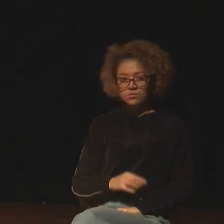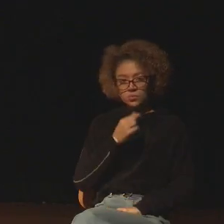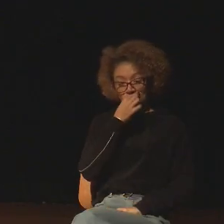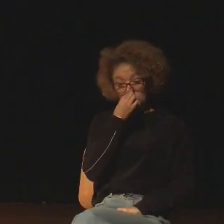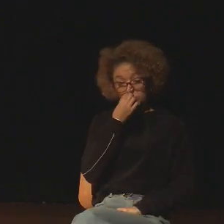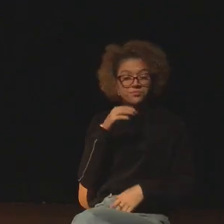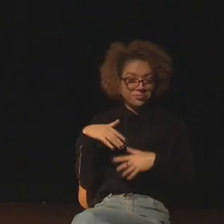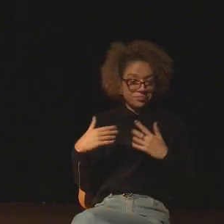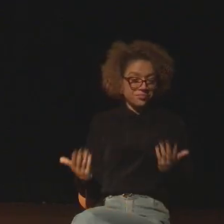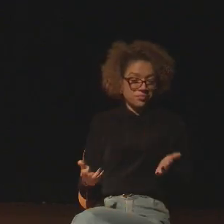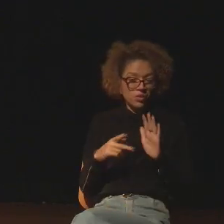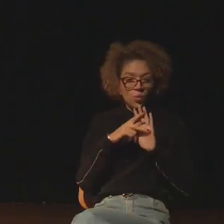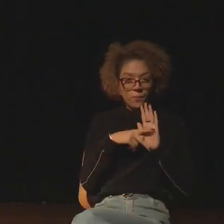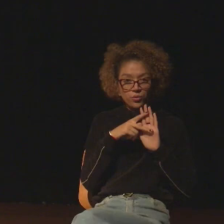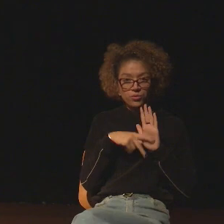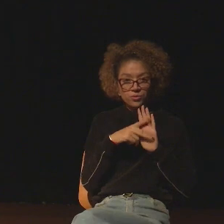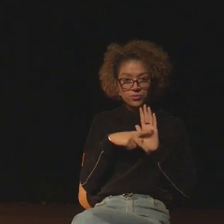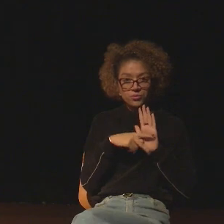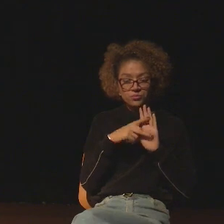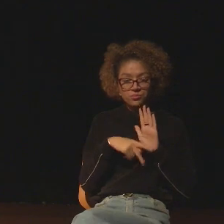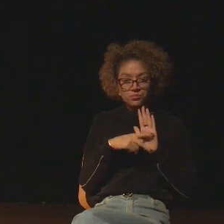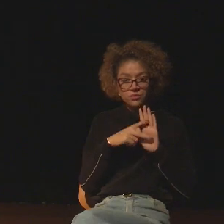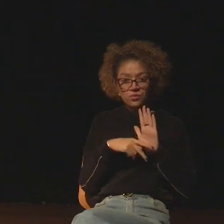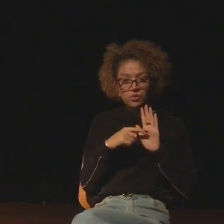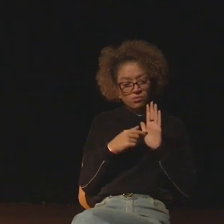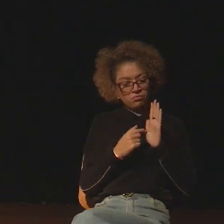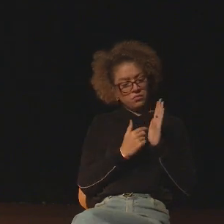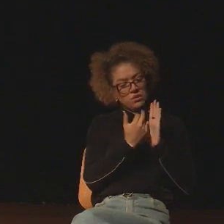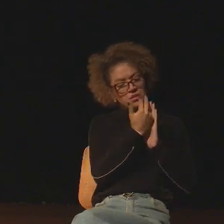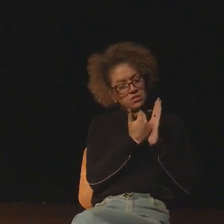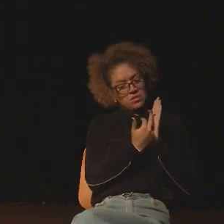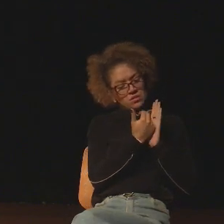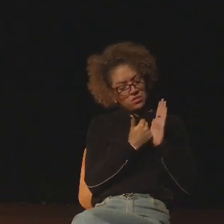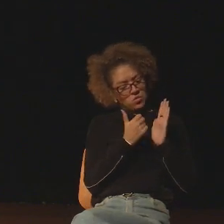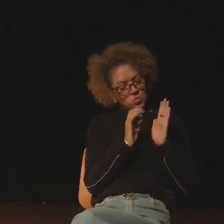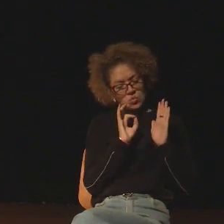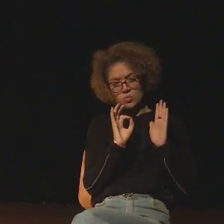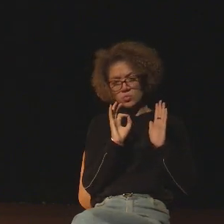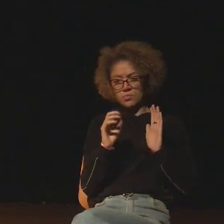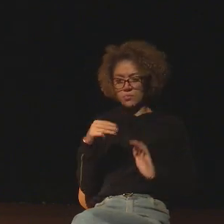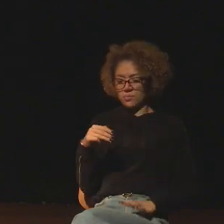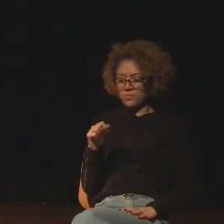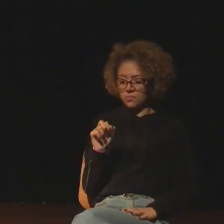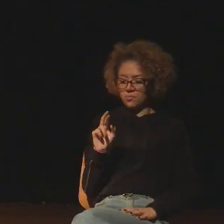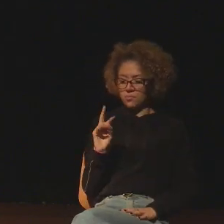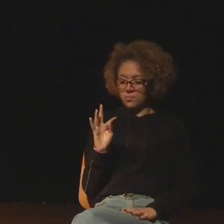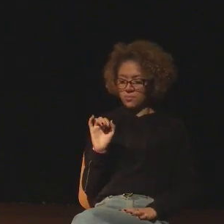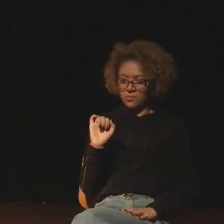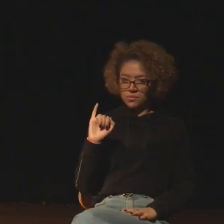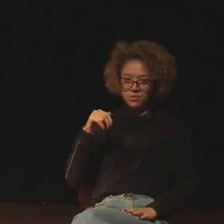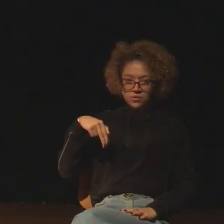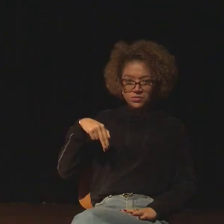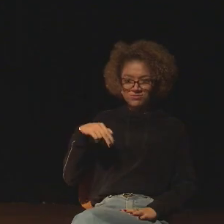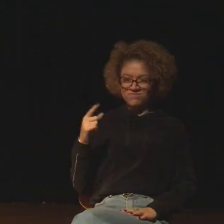O projeto, enquanto projeto, ele está bem desenhado, então o Martim, coitado, ficou aqui só de